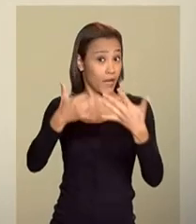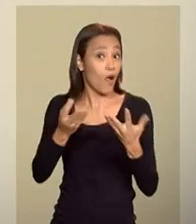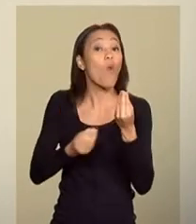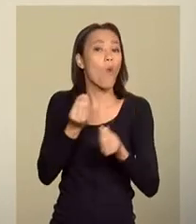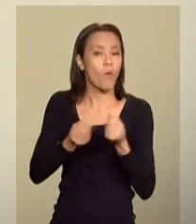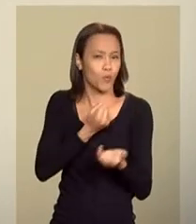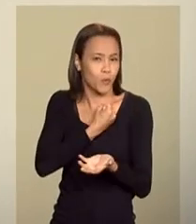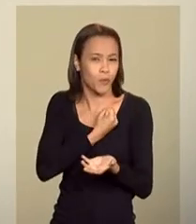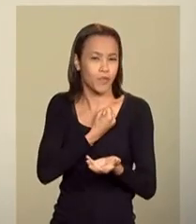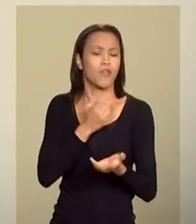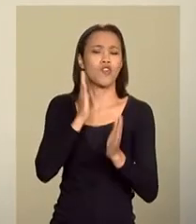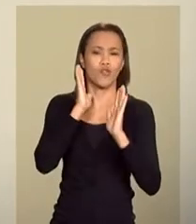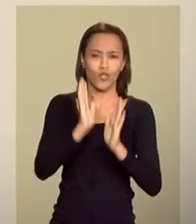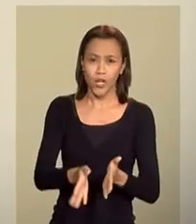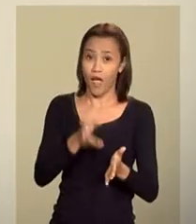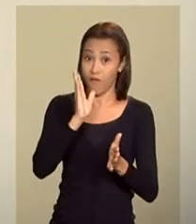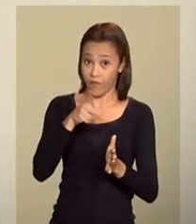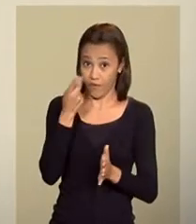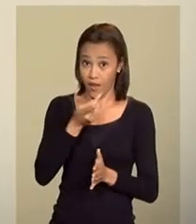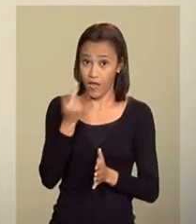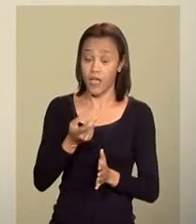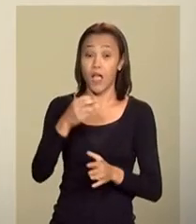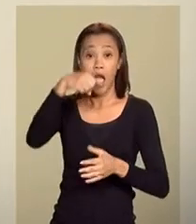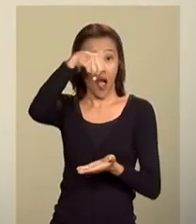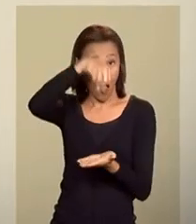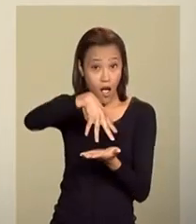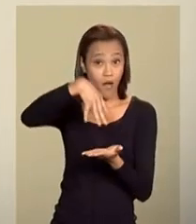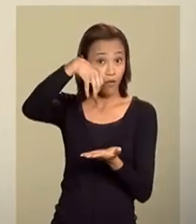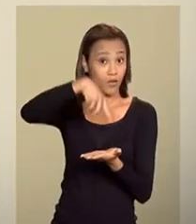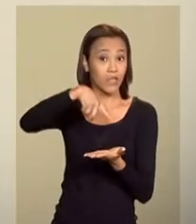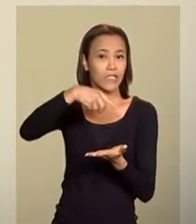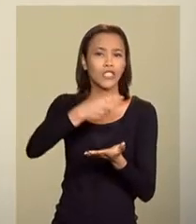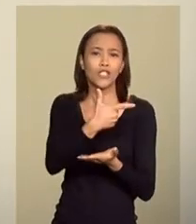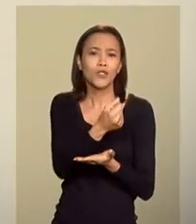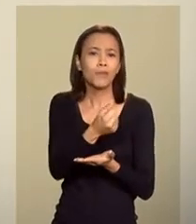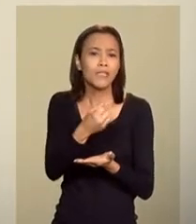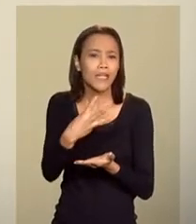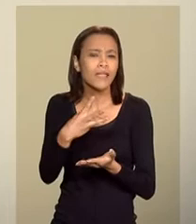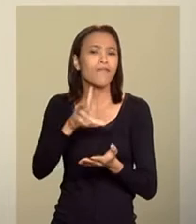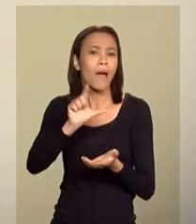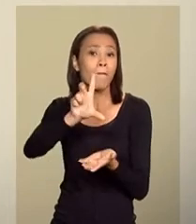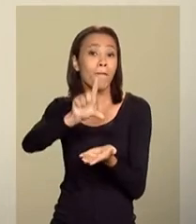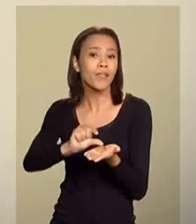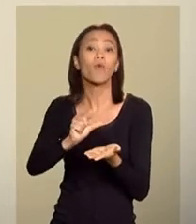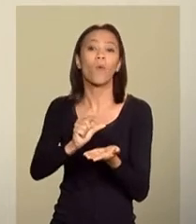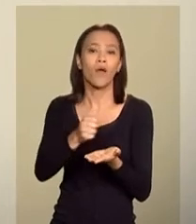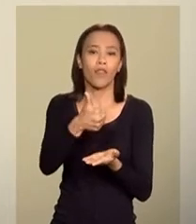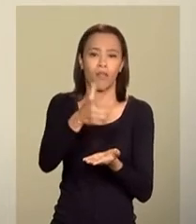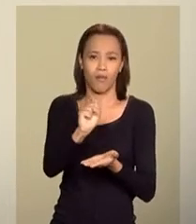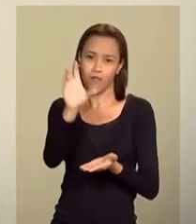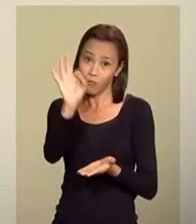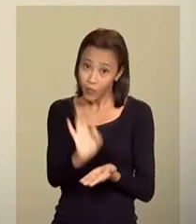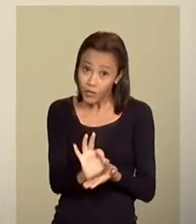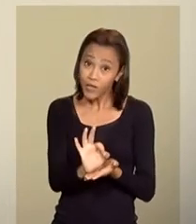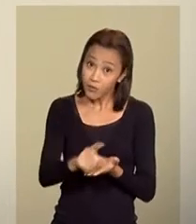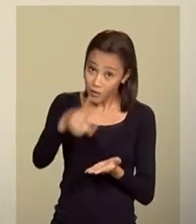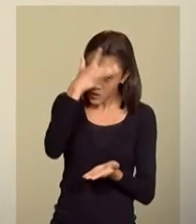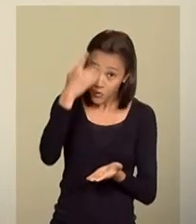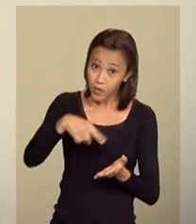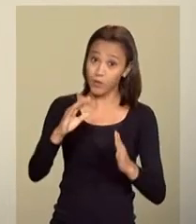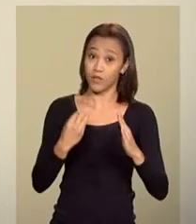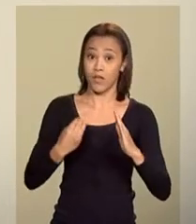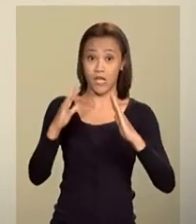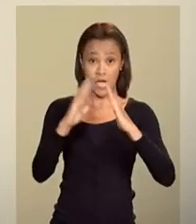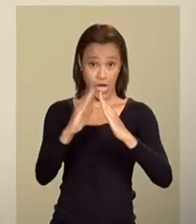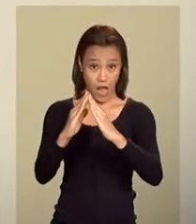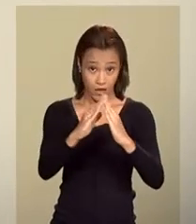números como acabei de dizer a conta de luz deste ano de 2013 vai baixar dezoito por cento para o consumidor doméstico